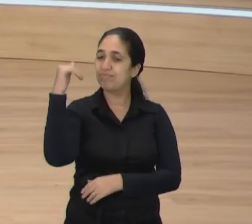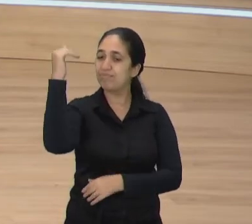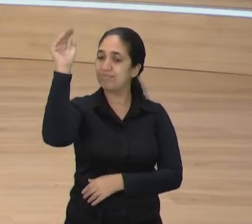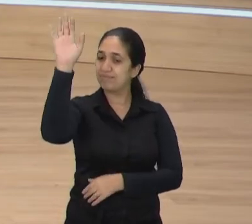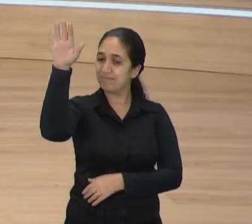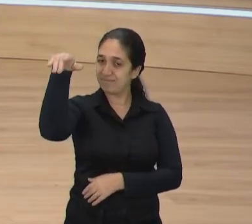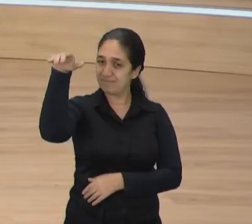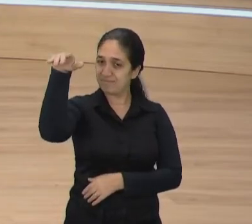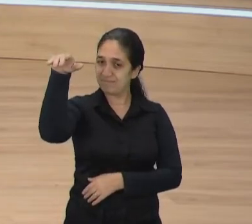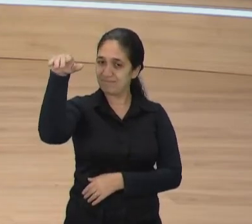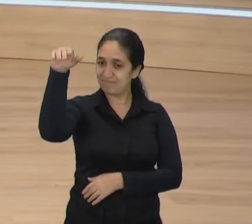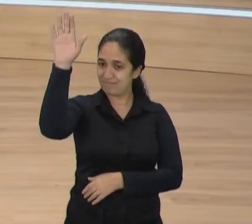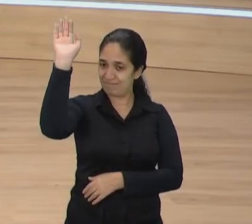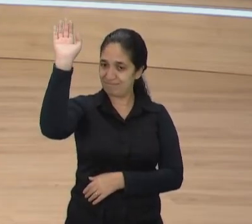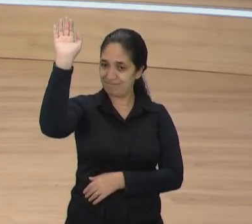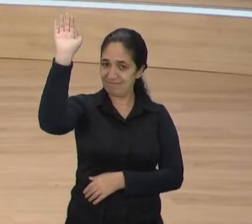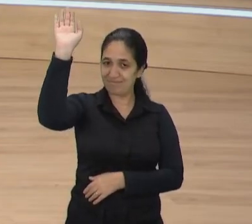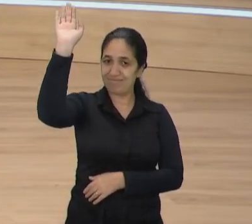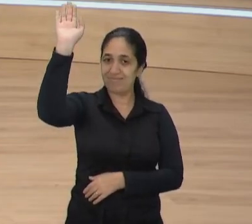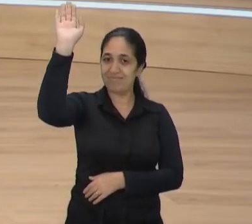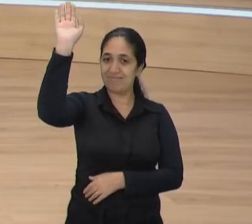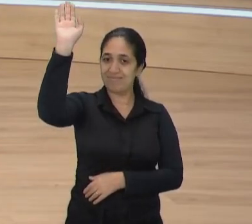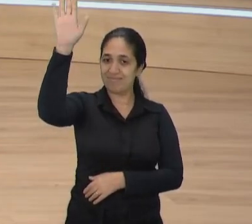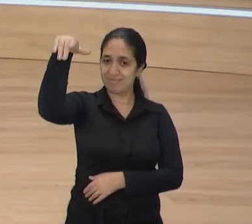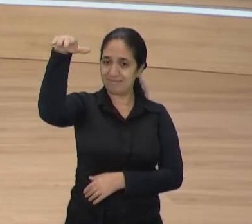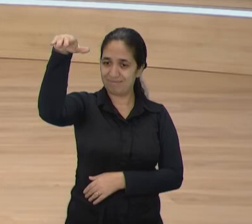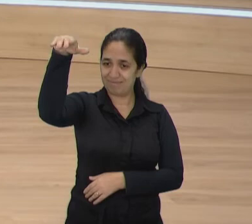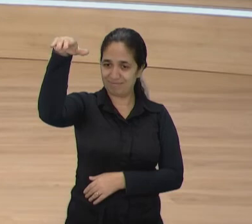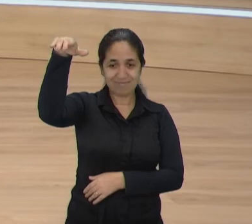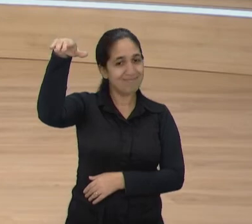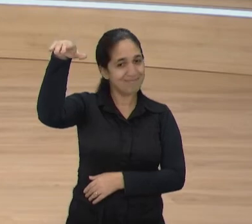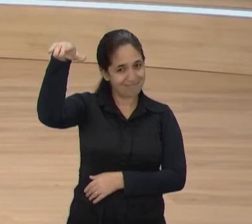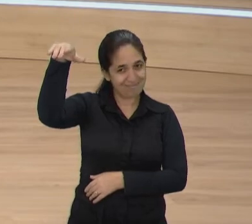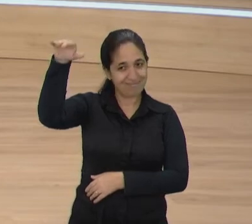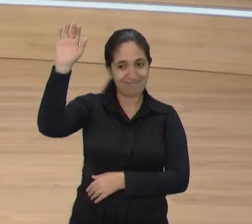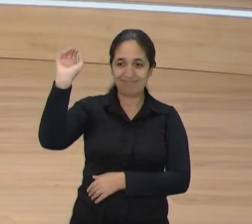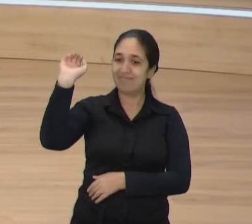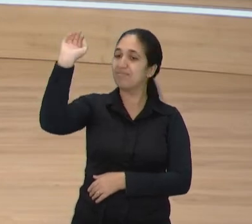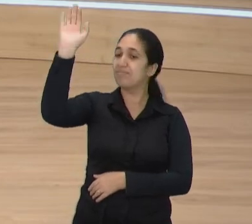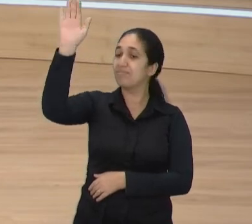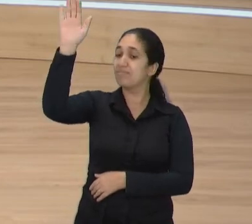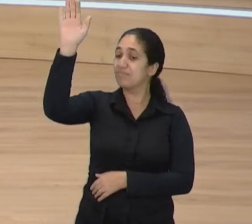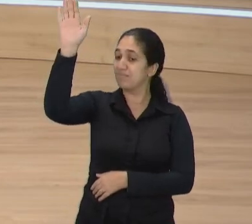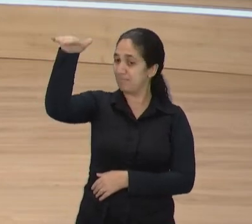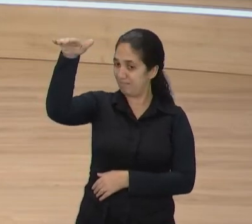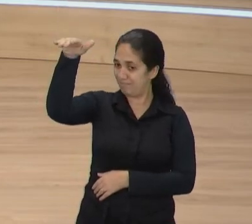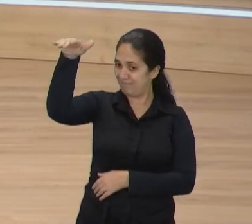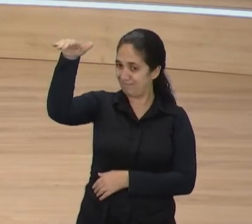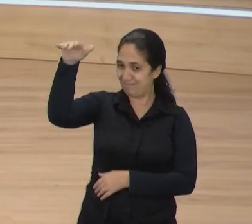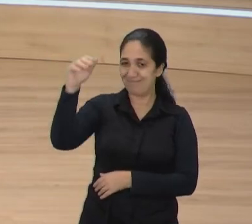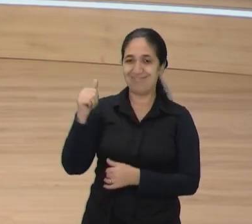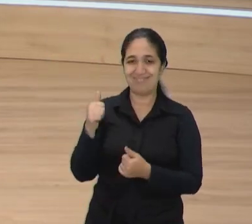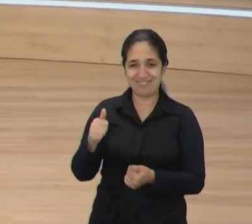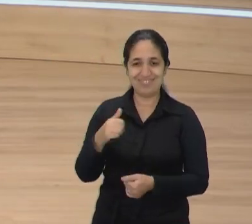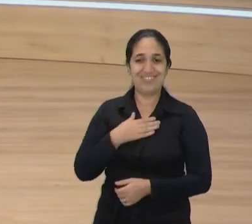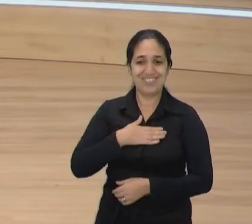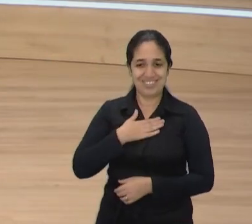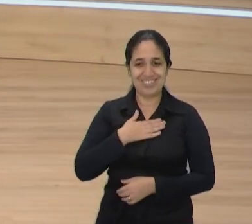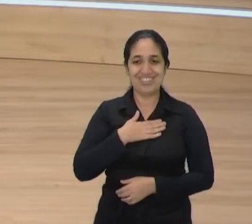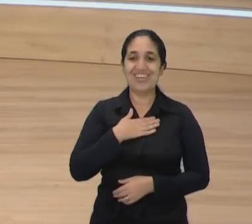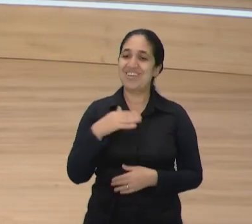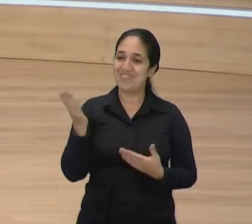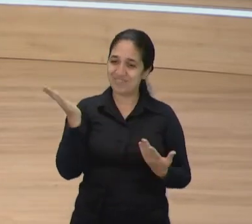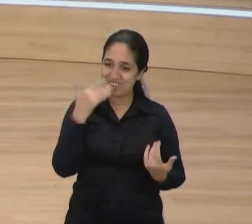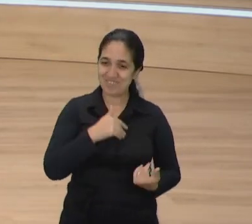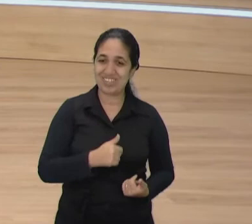Minha mão tá assim, faz clac. Parei aqui e tac. Marco a minha mão lá em cima. Gostei. Certo? Gostei. Vamos